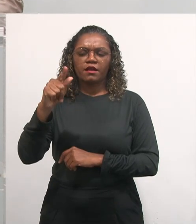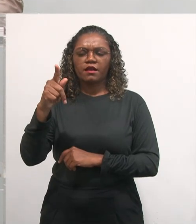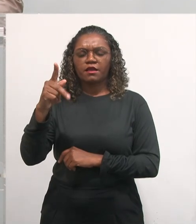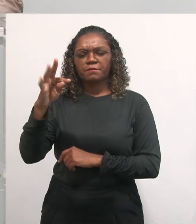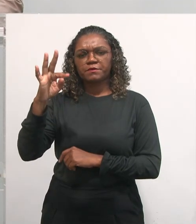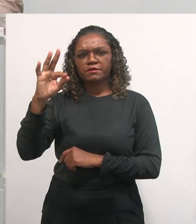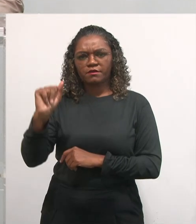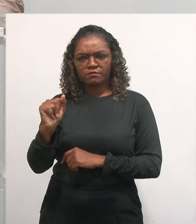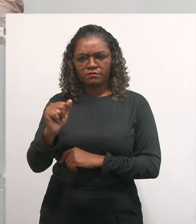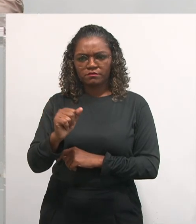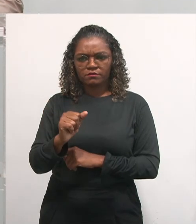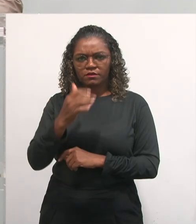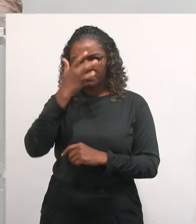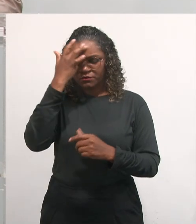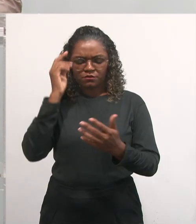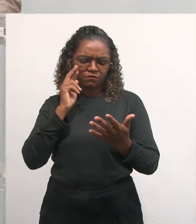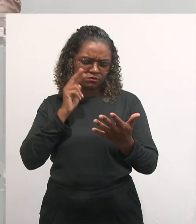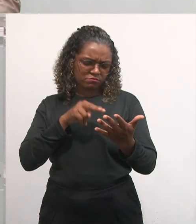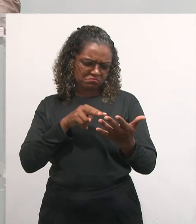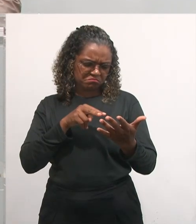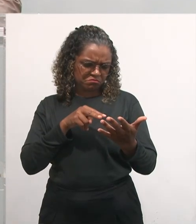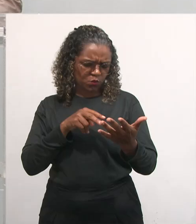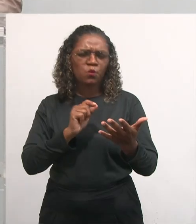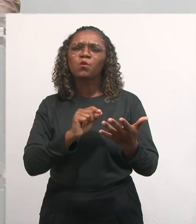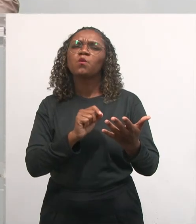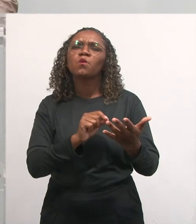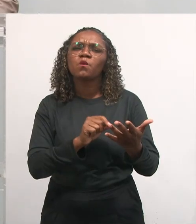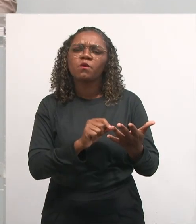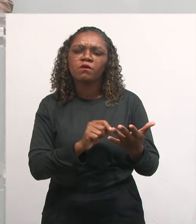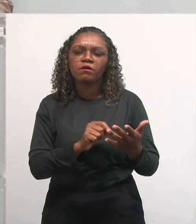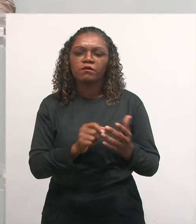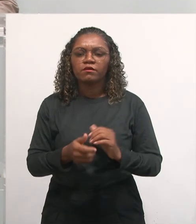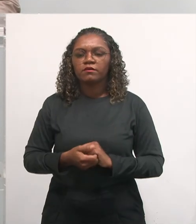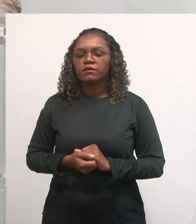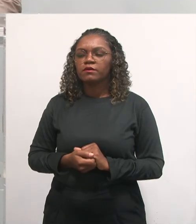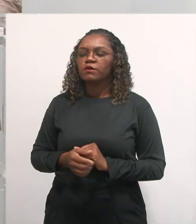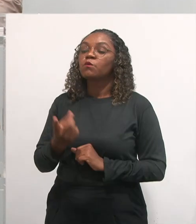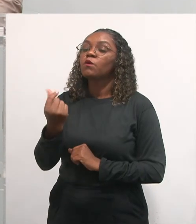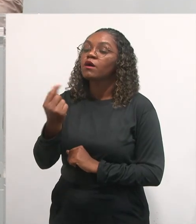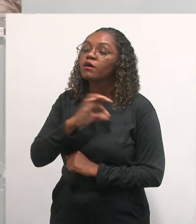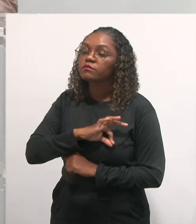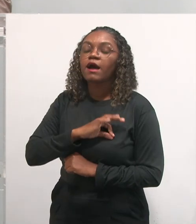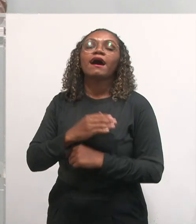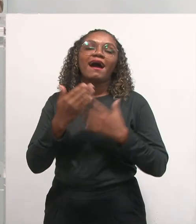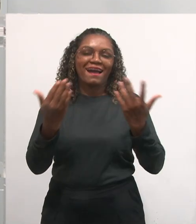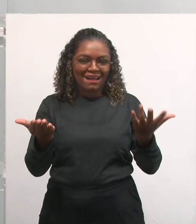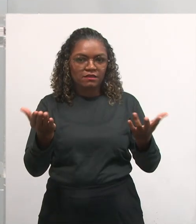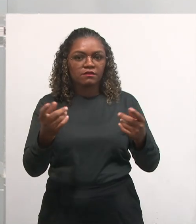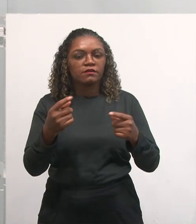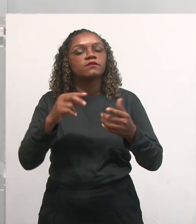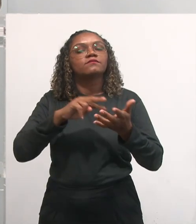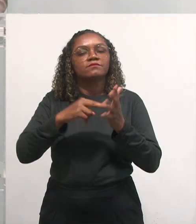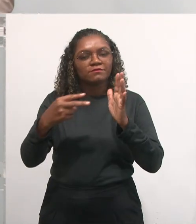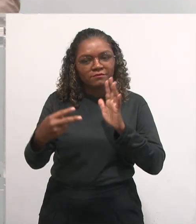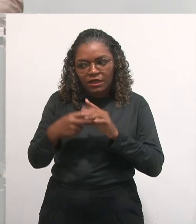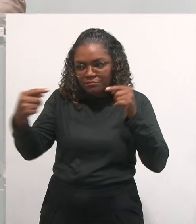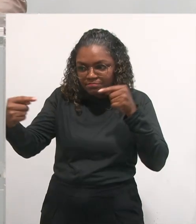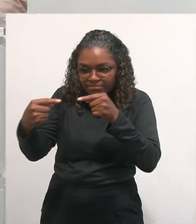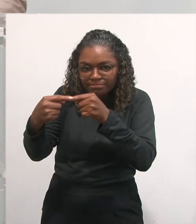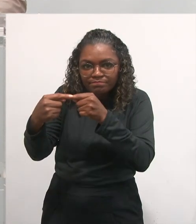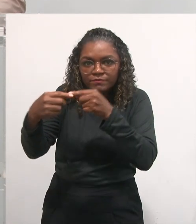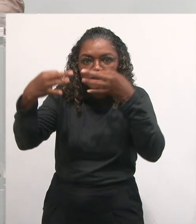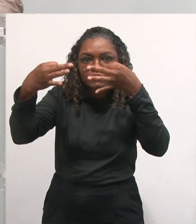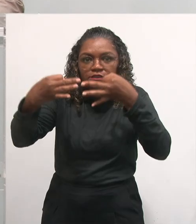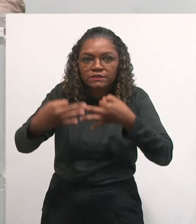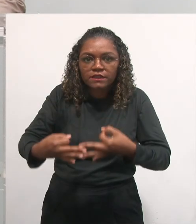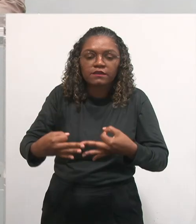Aí, às vezes, depende da pessoa que fala assim, que é isso? Quanto você ganha por mês? Isso eu sei, entendeu? É isso, a pergunta tem que estar relacionada